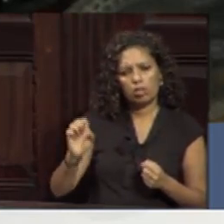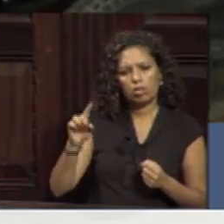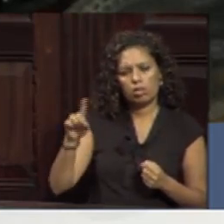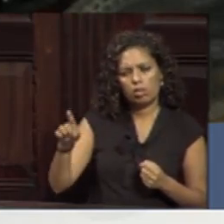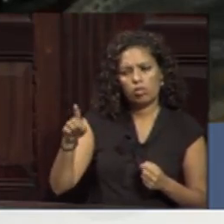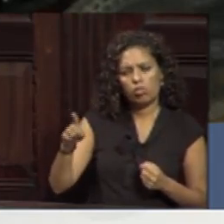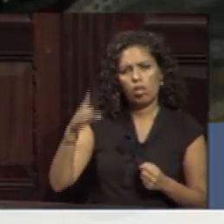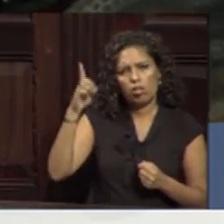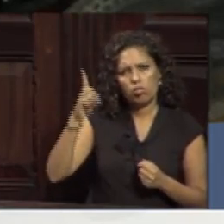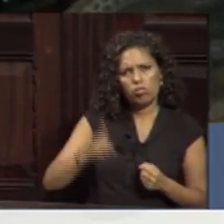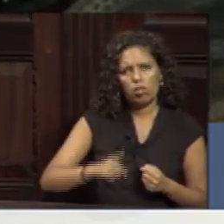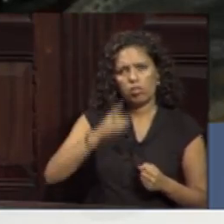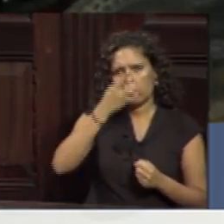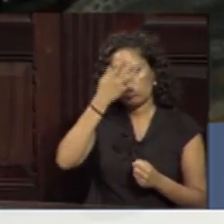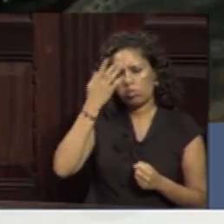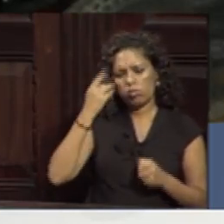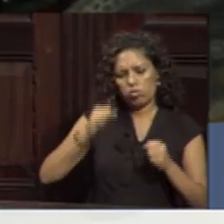direitos.